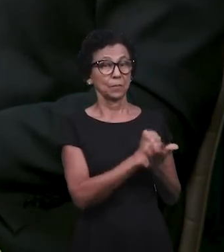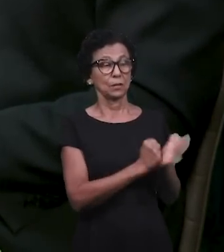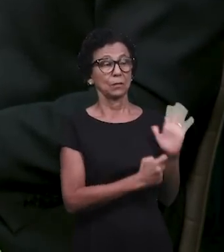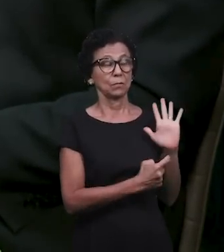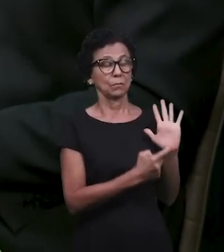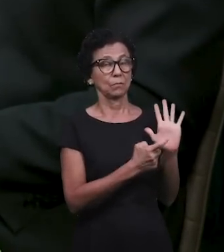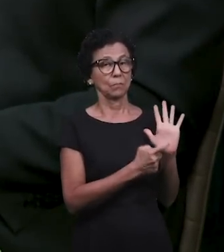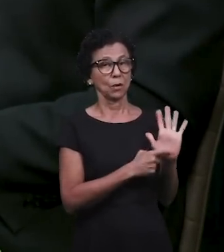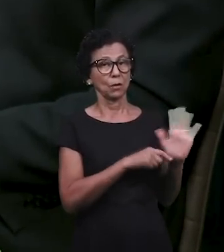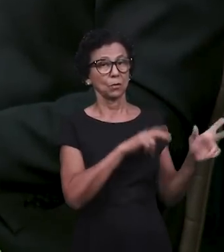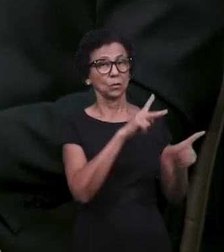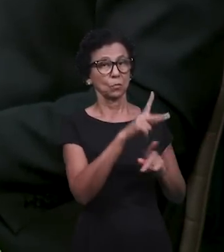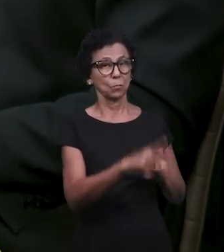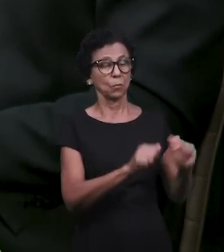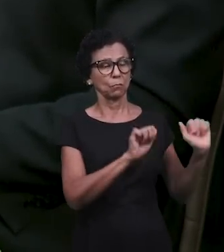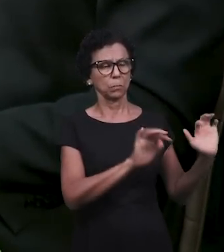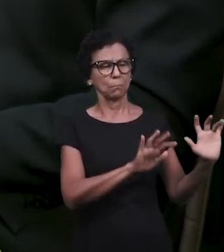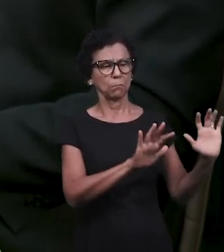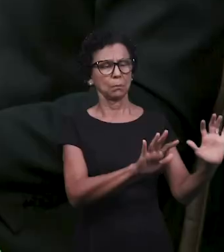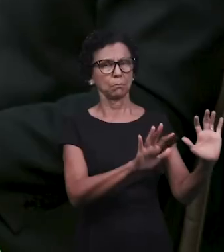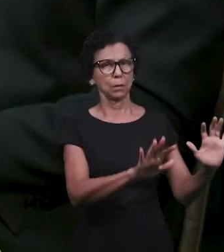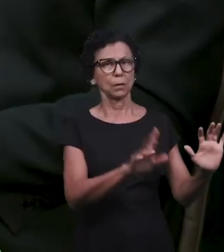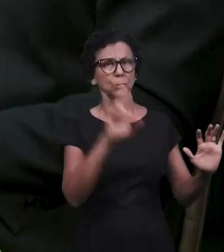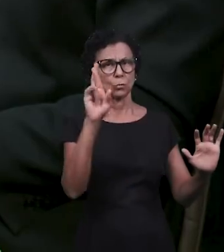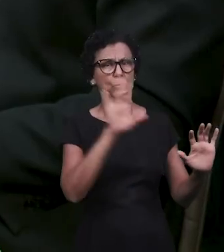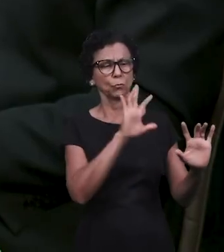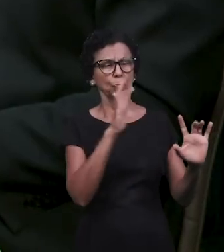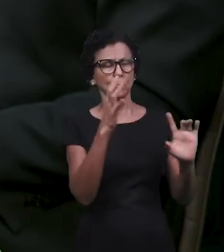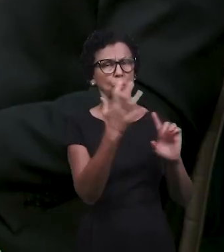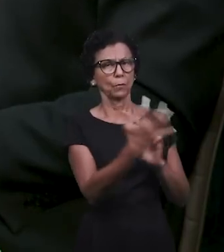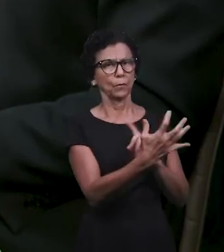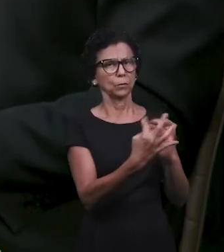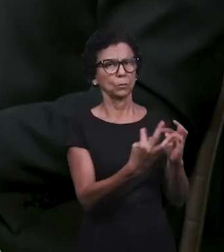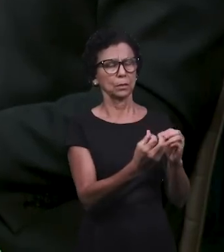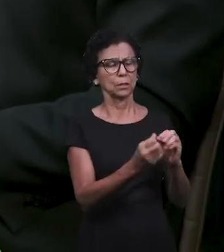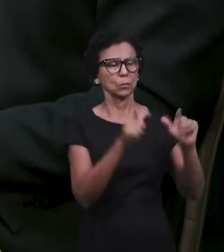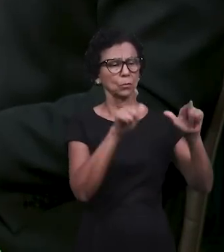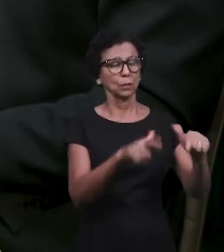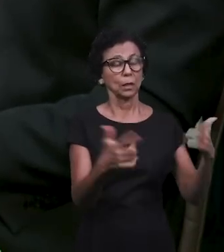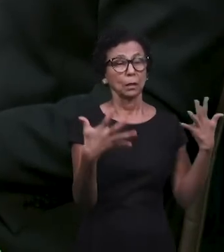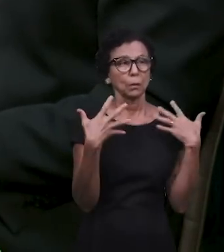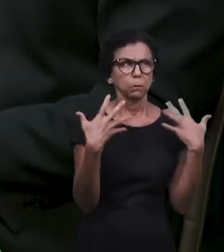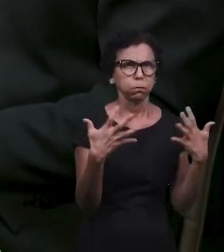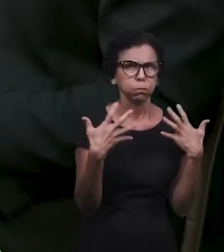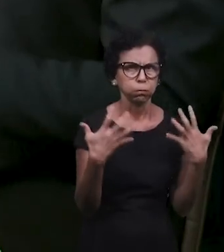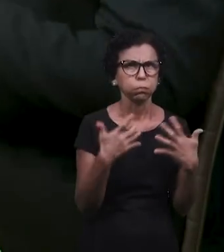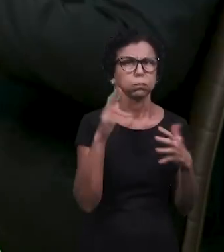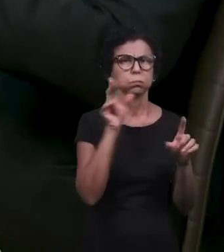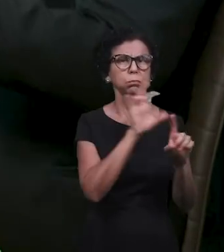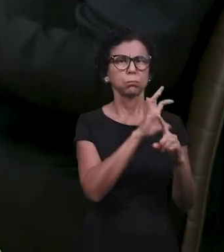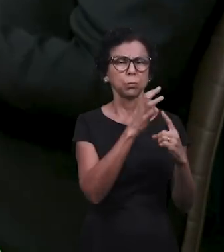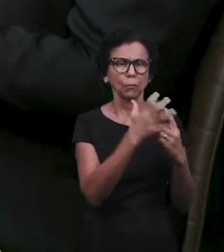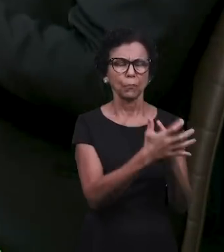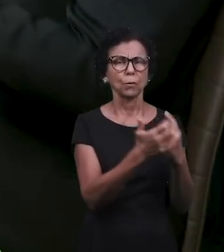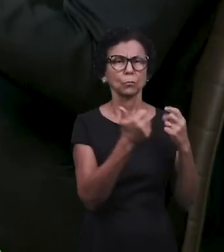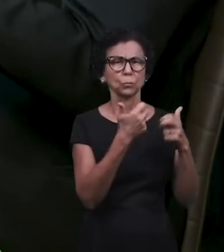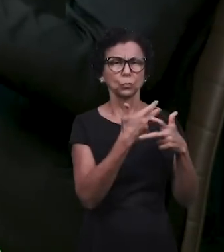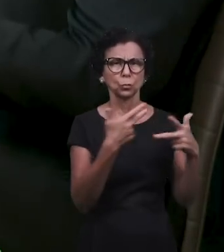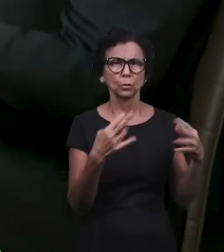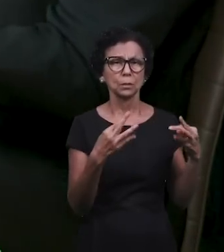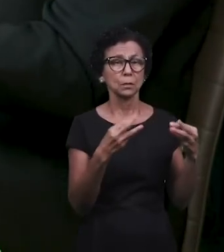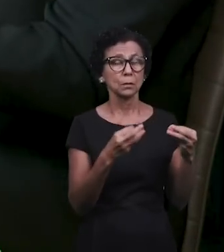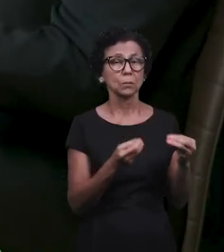prodígios, ela é um milagre. Ela é um milagre constante, né? E quando nós falamos dessa vida aqui, em primeiro lugar, nós estamos